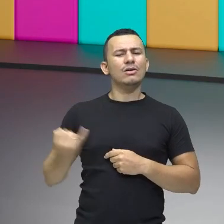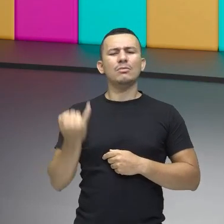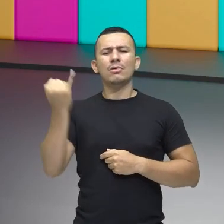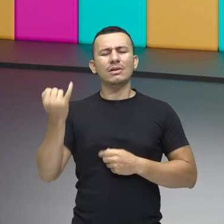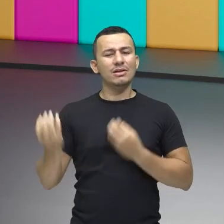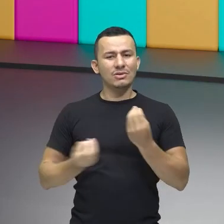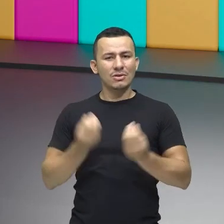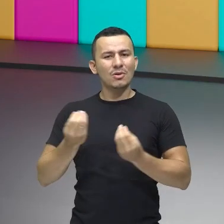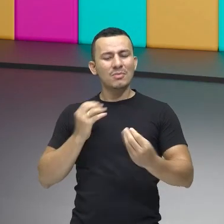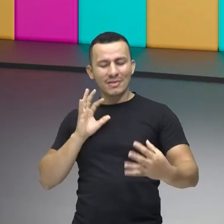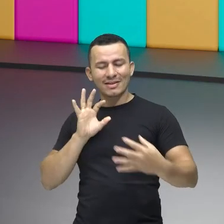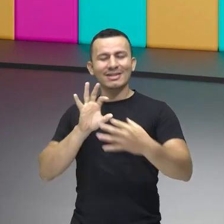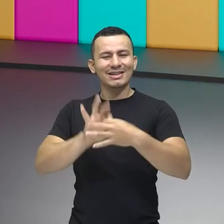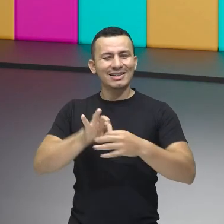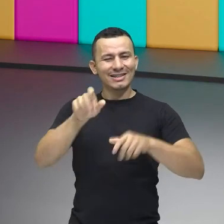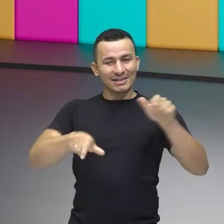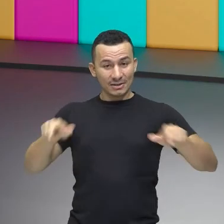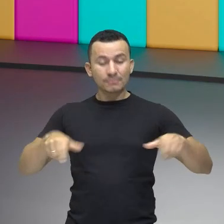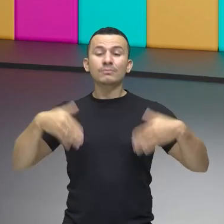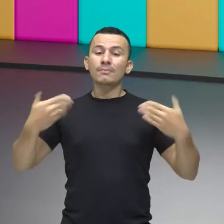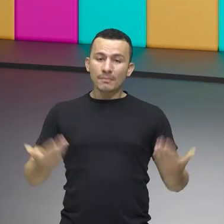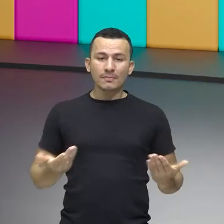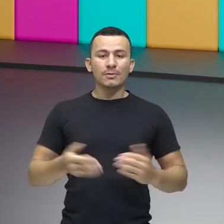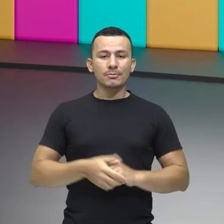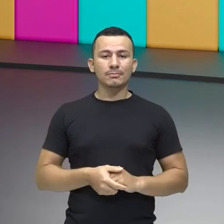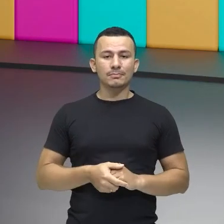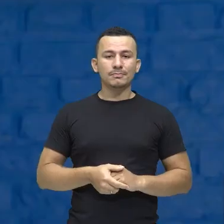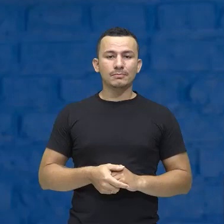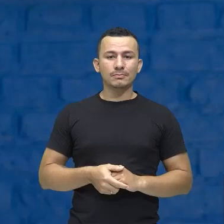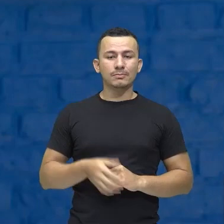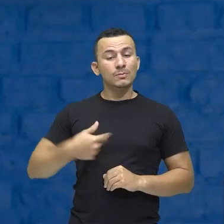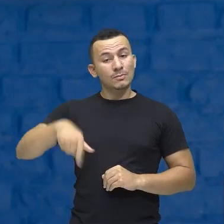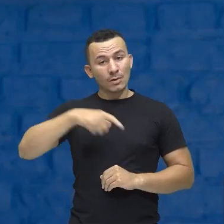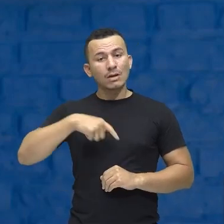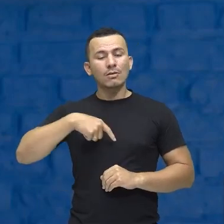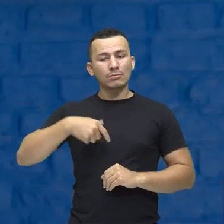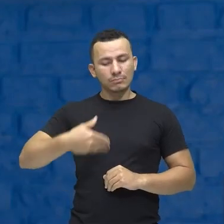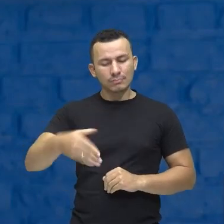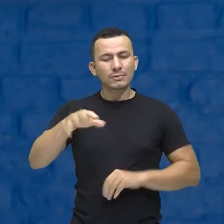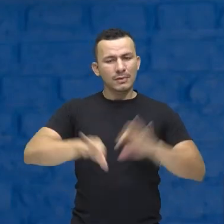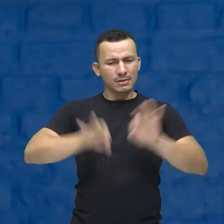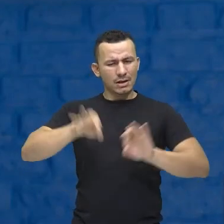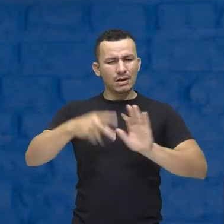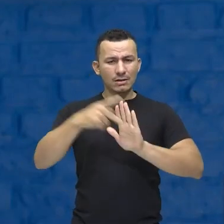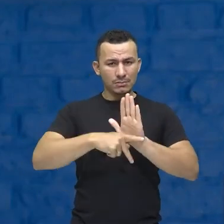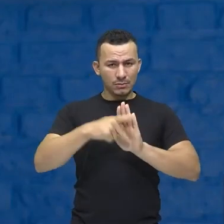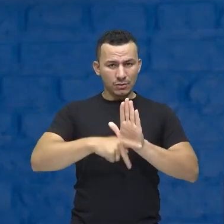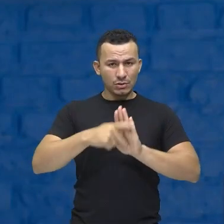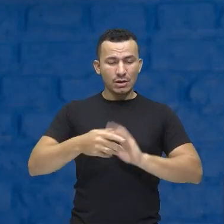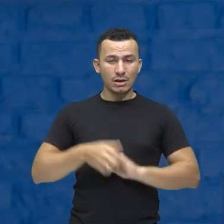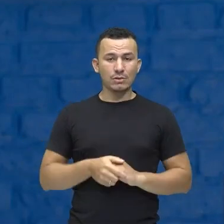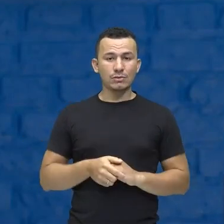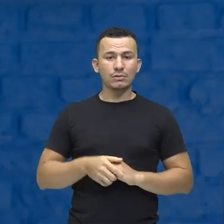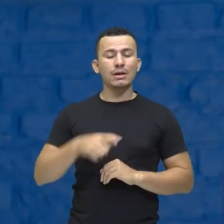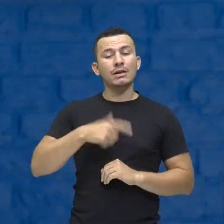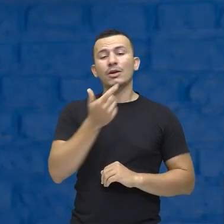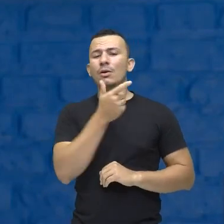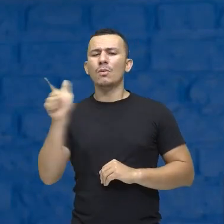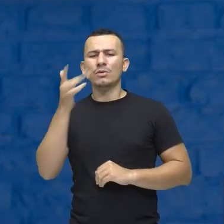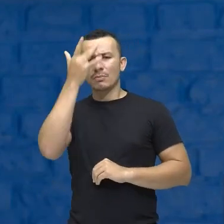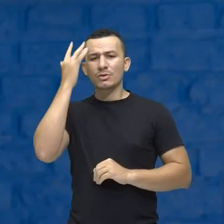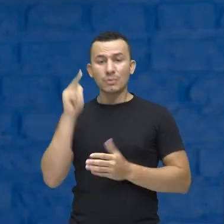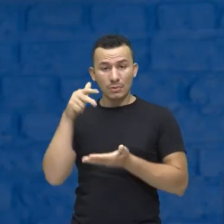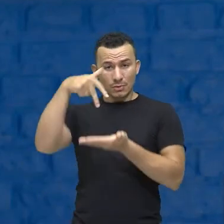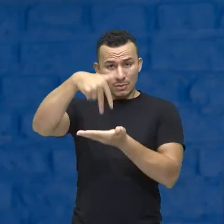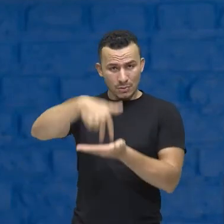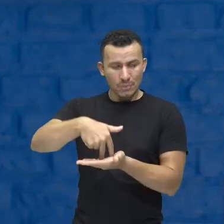de conectar conosco, né? Então, nós vamos conectar, e aí, não só conosco, mas com outras pessoas, com as